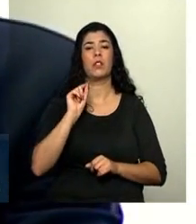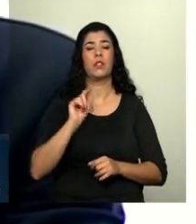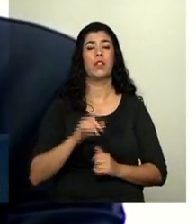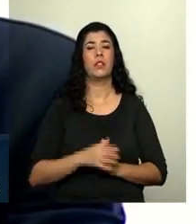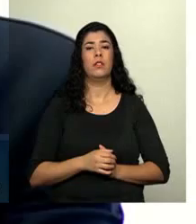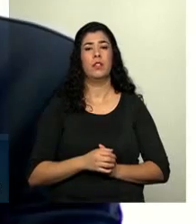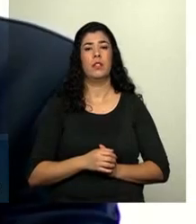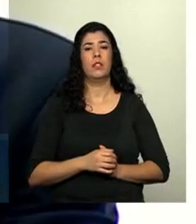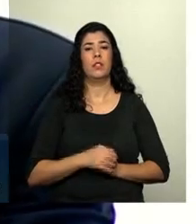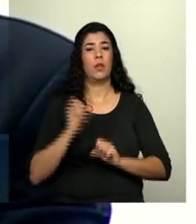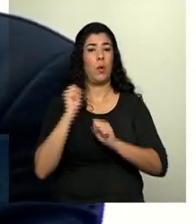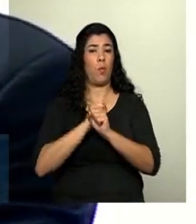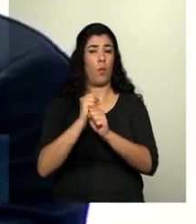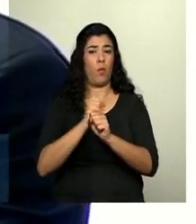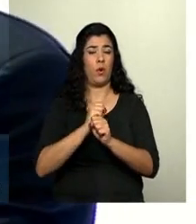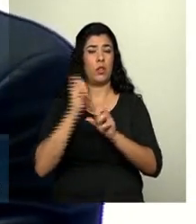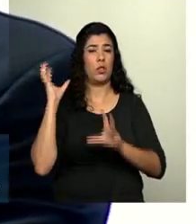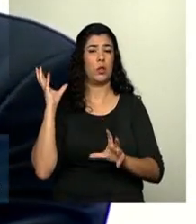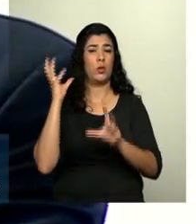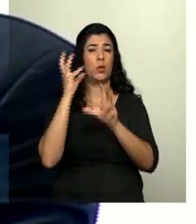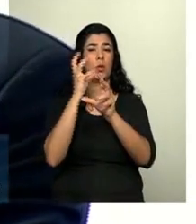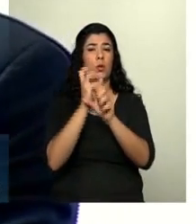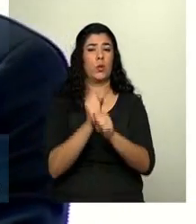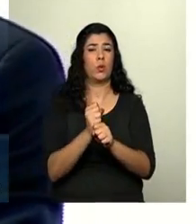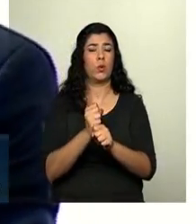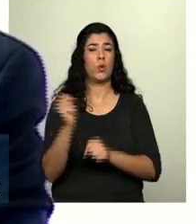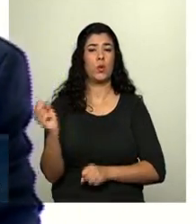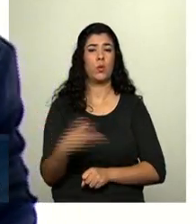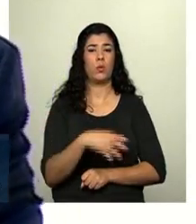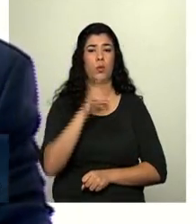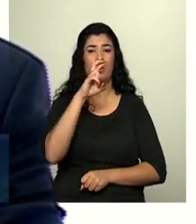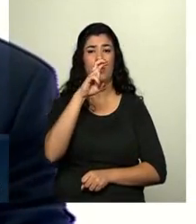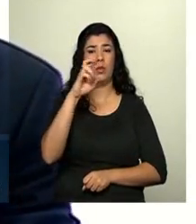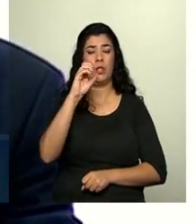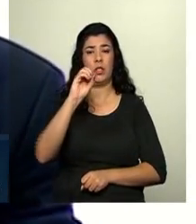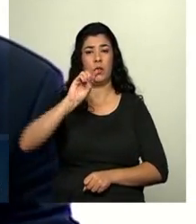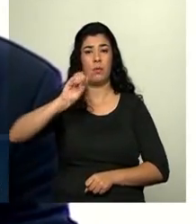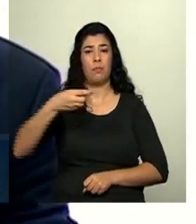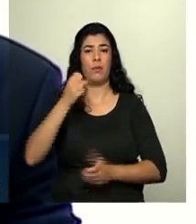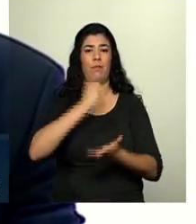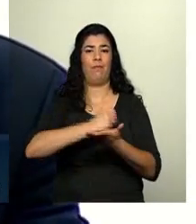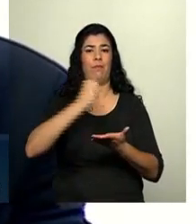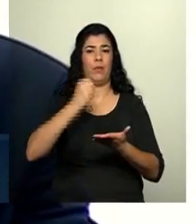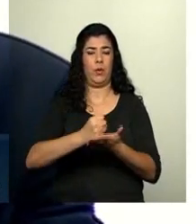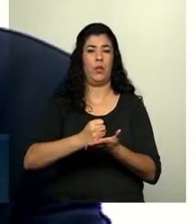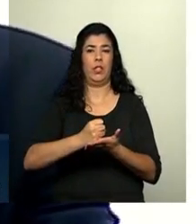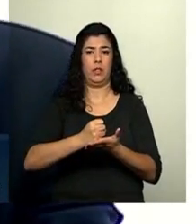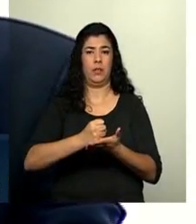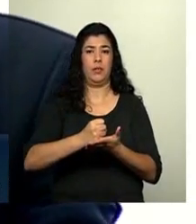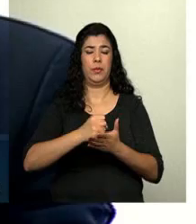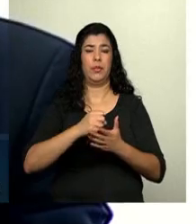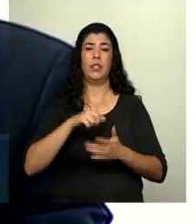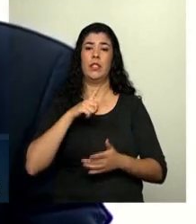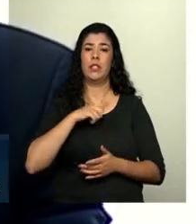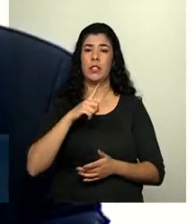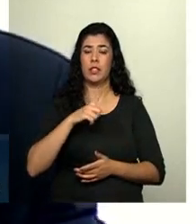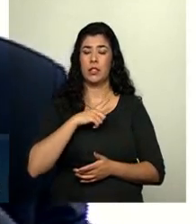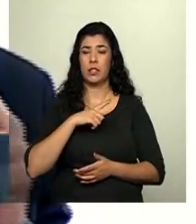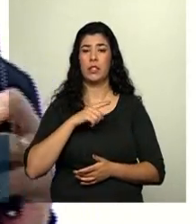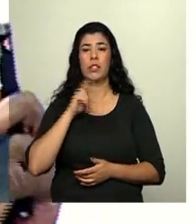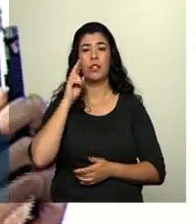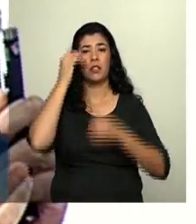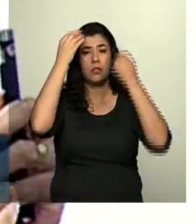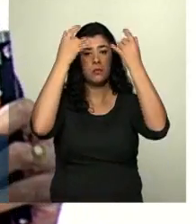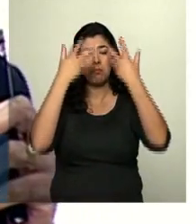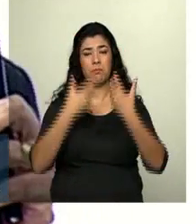que são por ano mais de 500.000 contratos que são feitos nessas operações por isso daquilo que o ministro fala